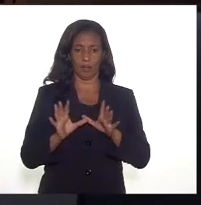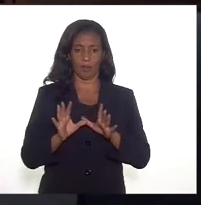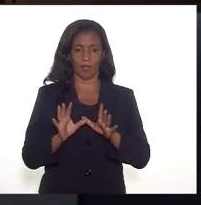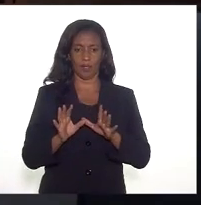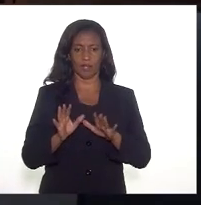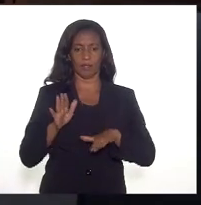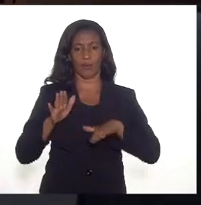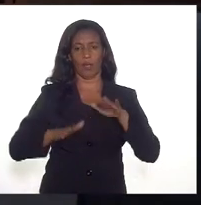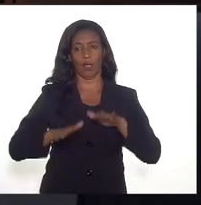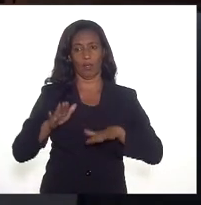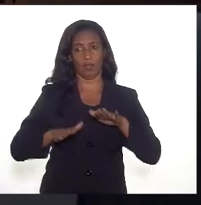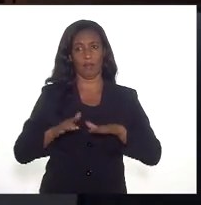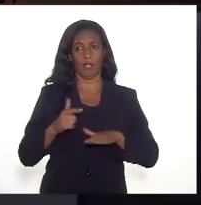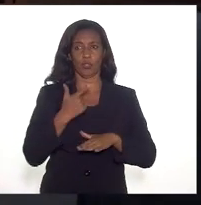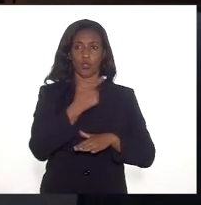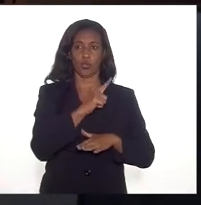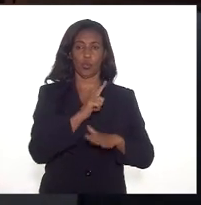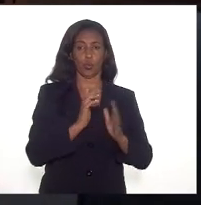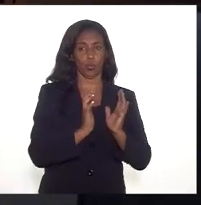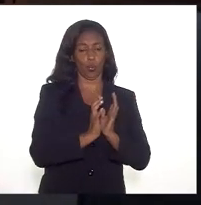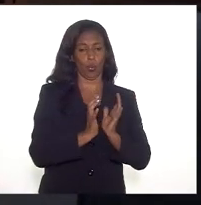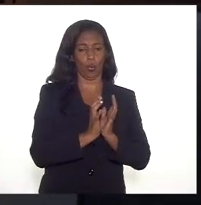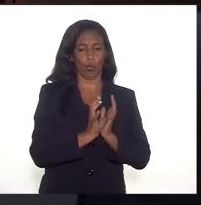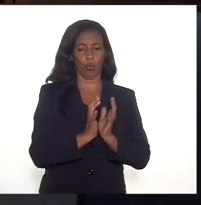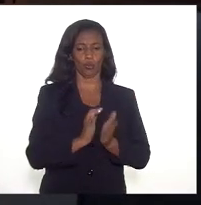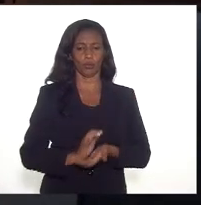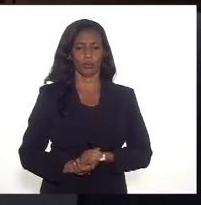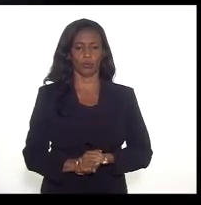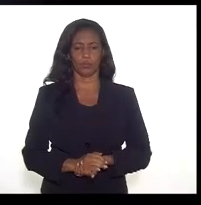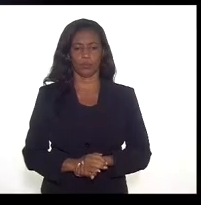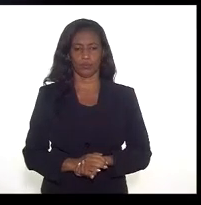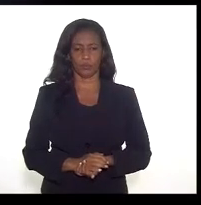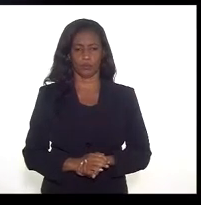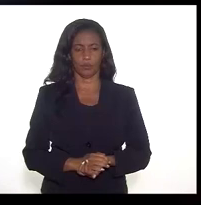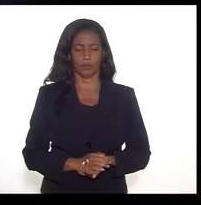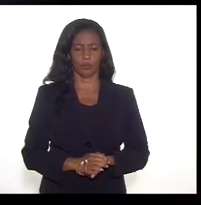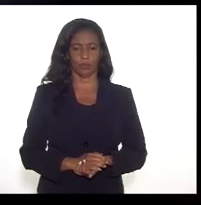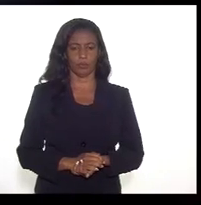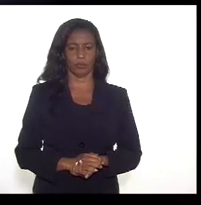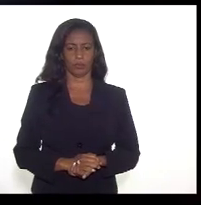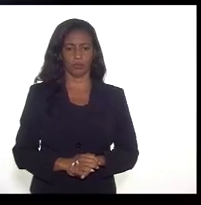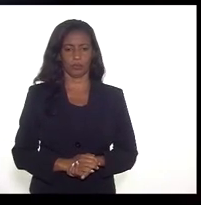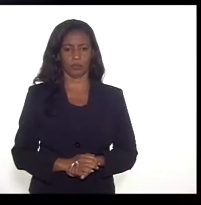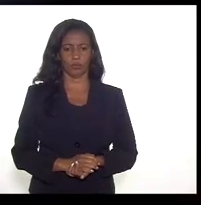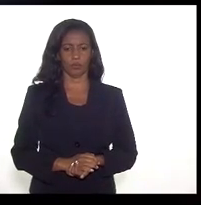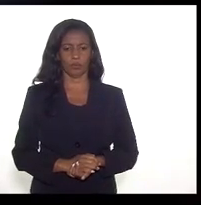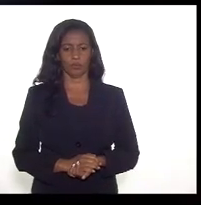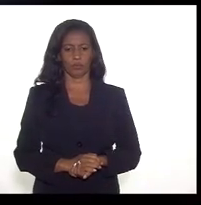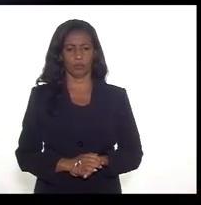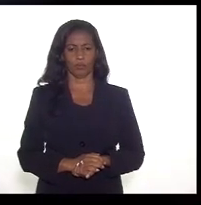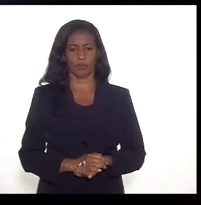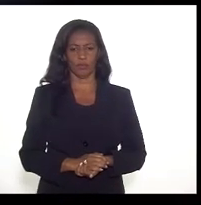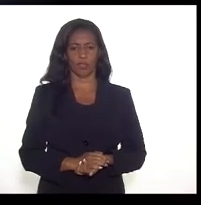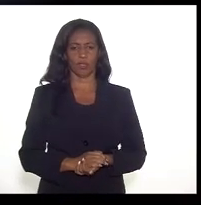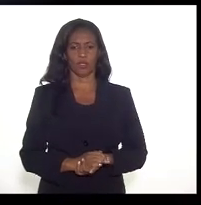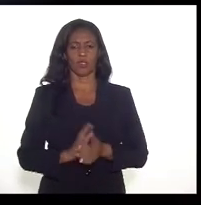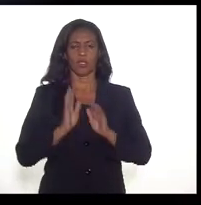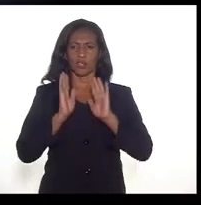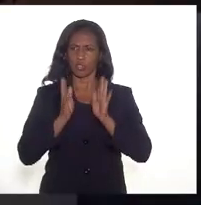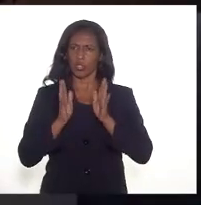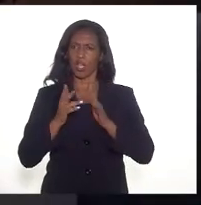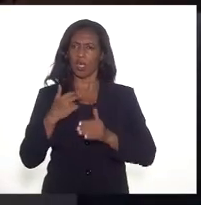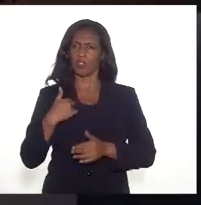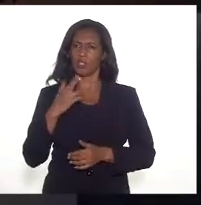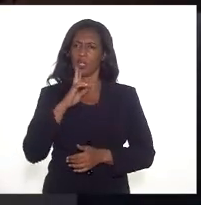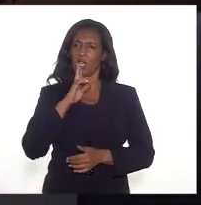depende do outro órgão. E ficar claro... Não, eu sei, é que no notes... Não, já foi, tem até a resposta lá do chefe de